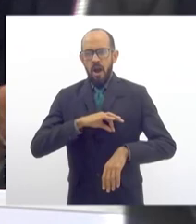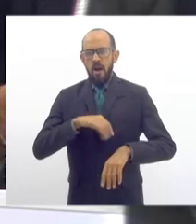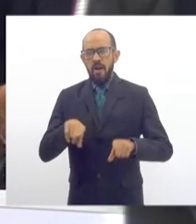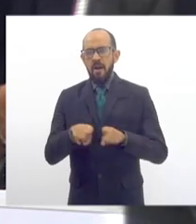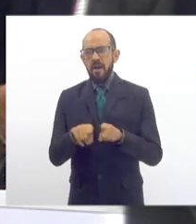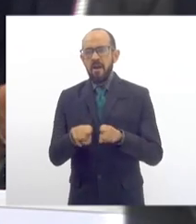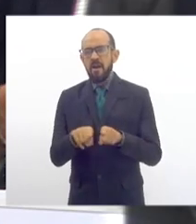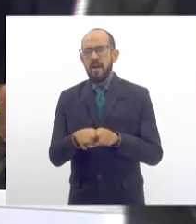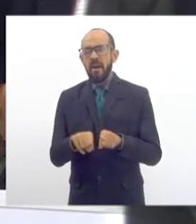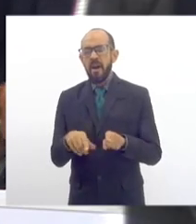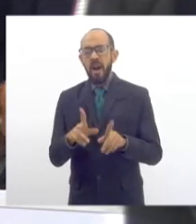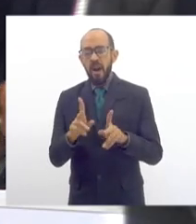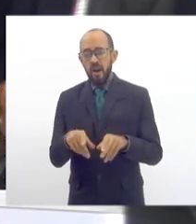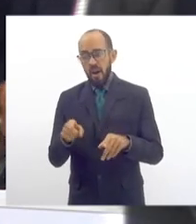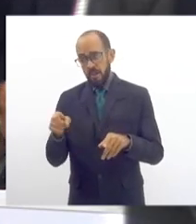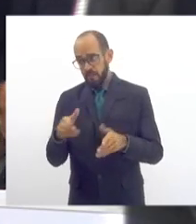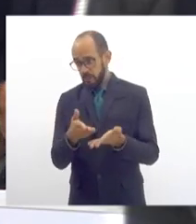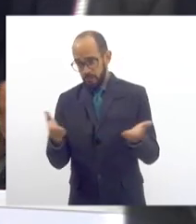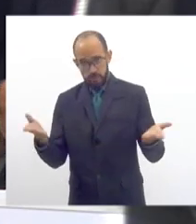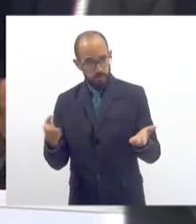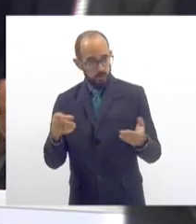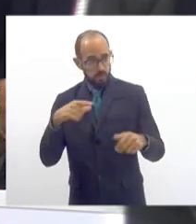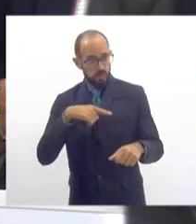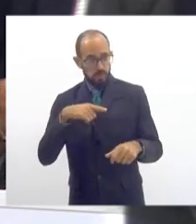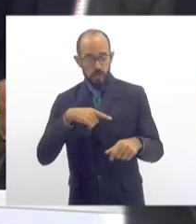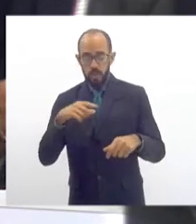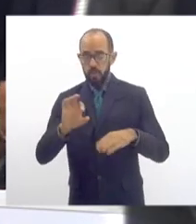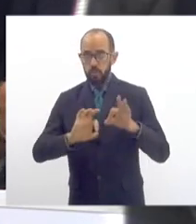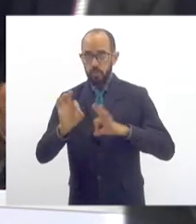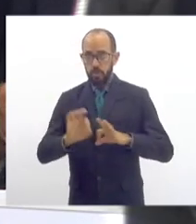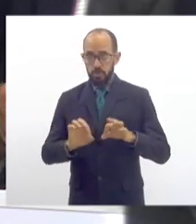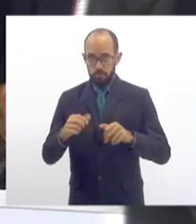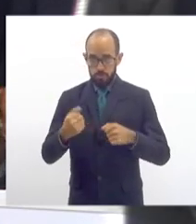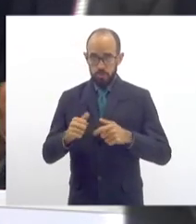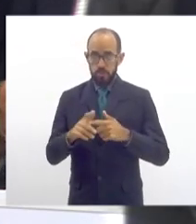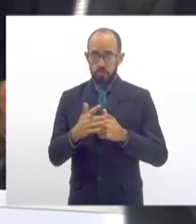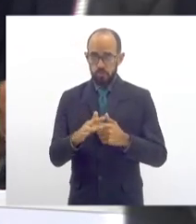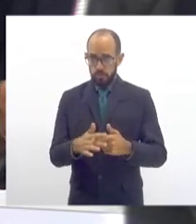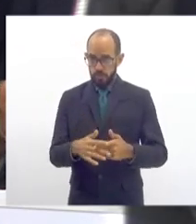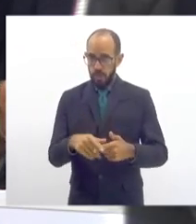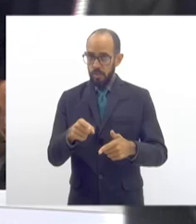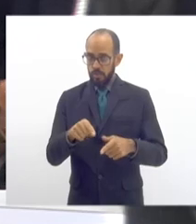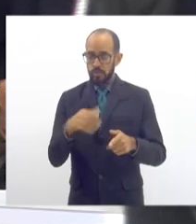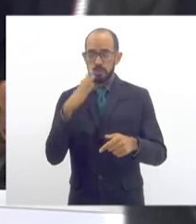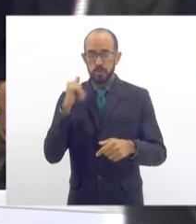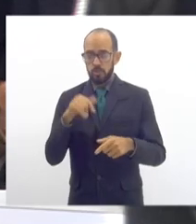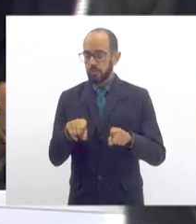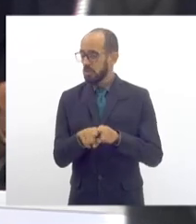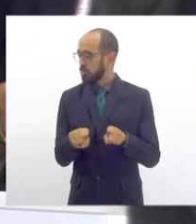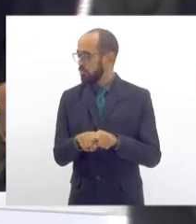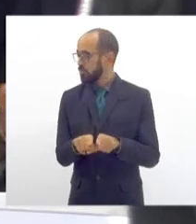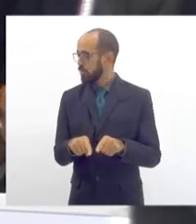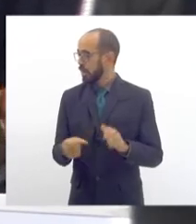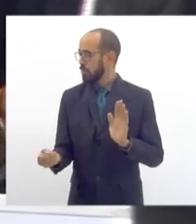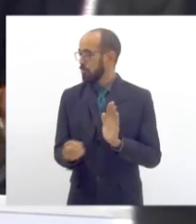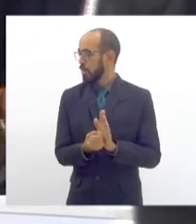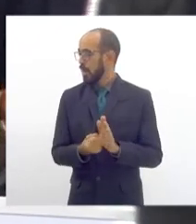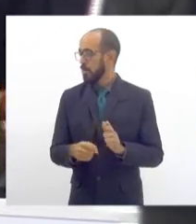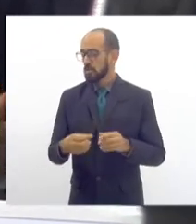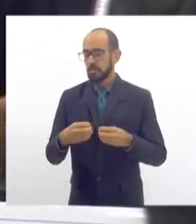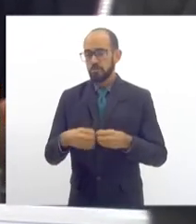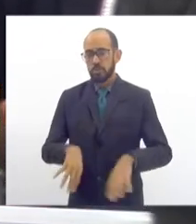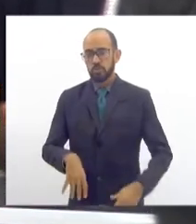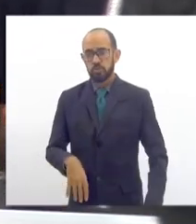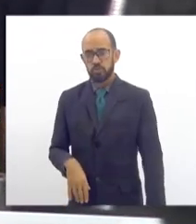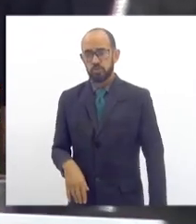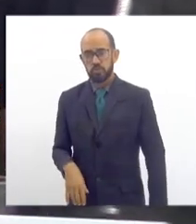uma carreira como a de vocês, que tem um plano que precisa ser aperfeiçoado, o impacto dessas perdas é ainda maior. Então,